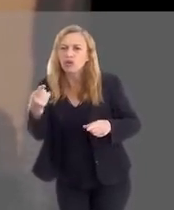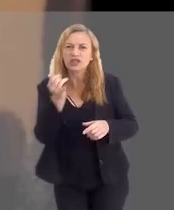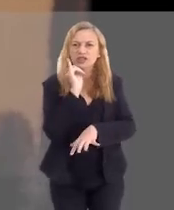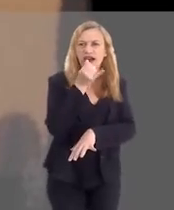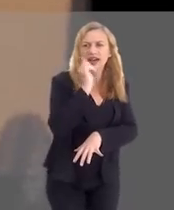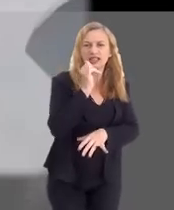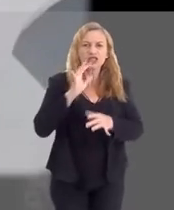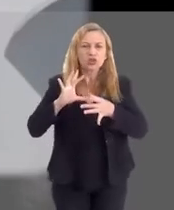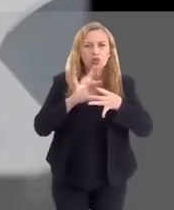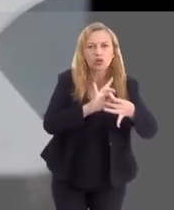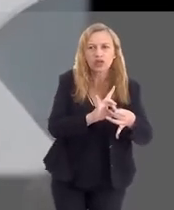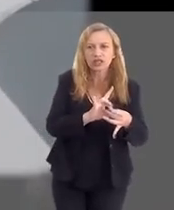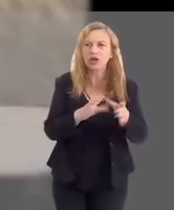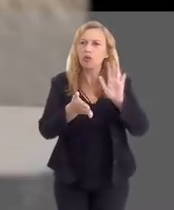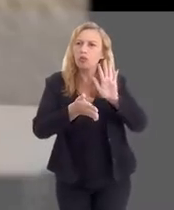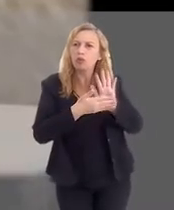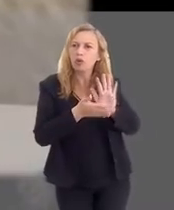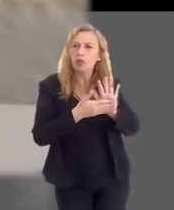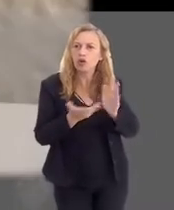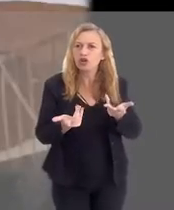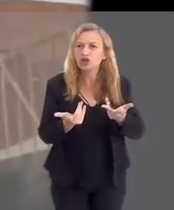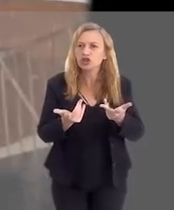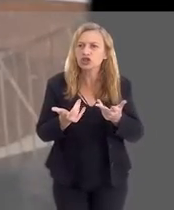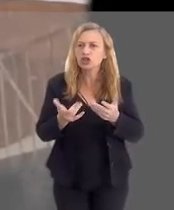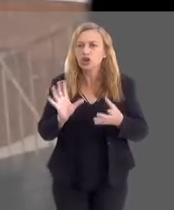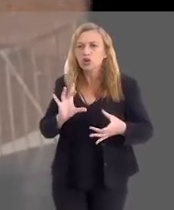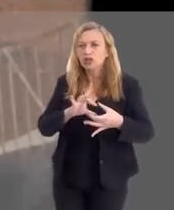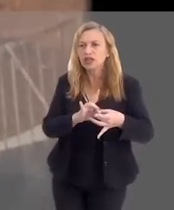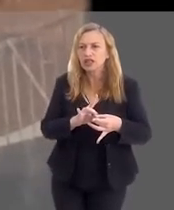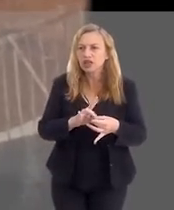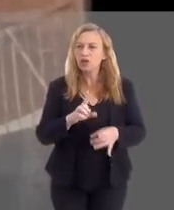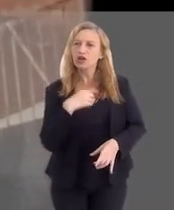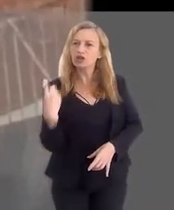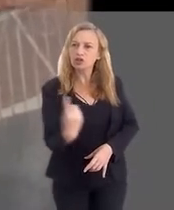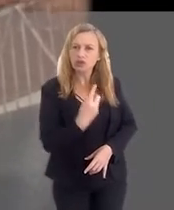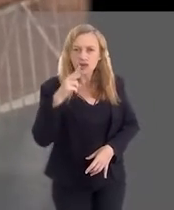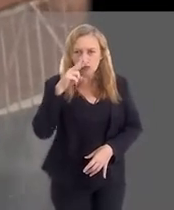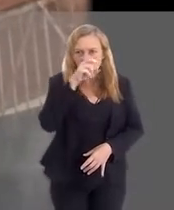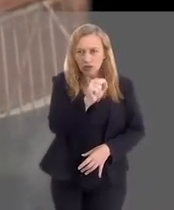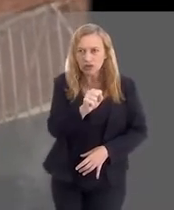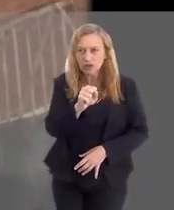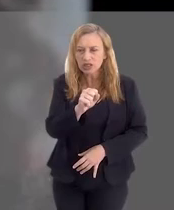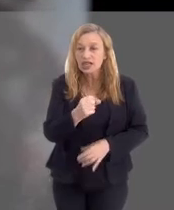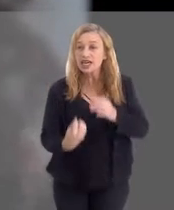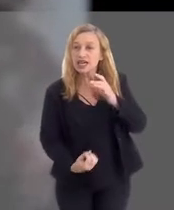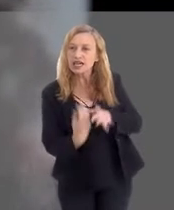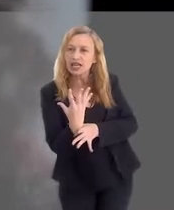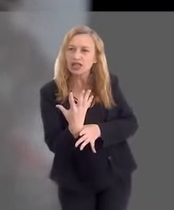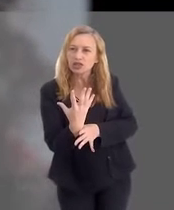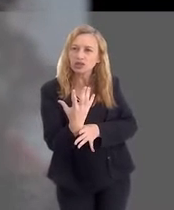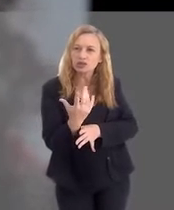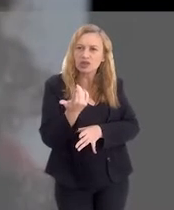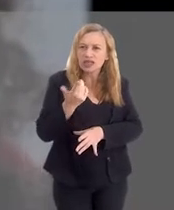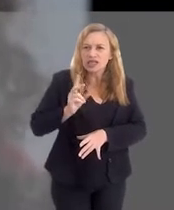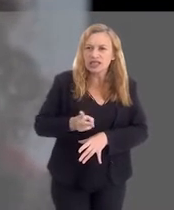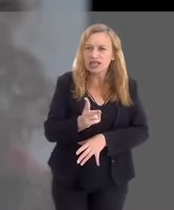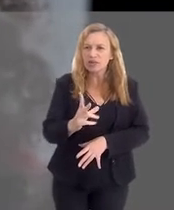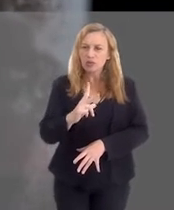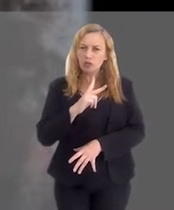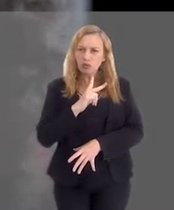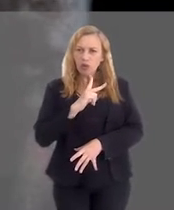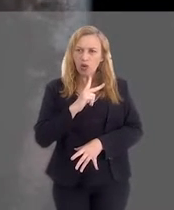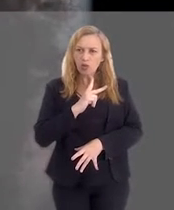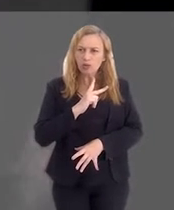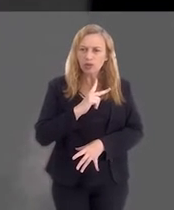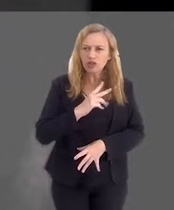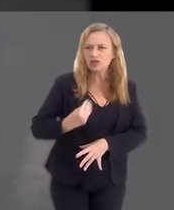outras narrativas, conexões, propósitos e nos reconectando com a nossa força. Criando e recriando nossos